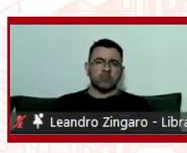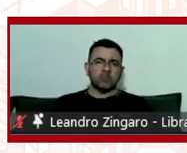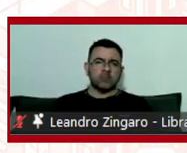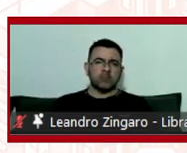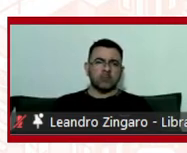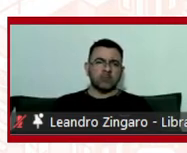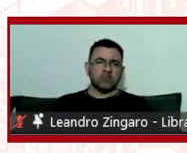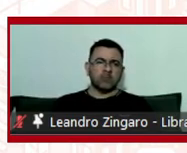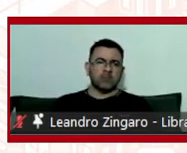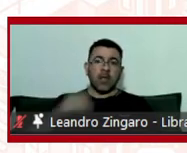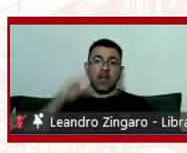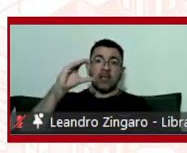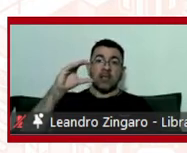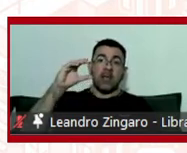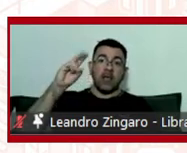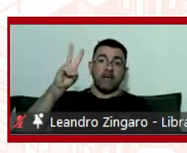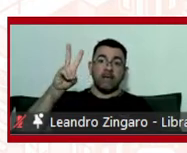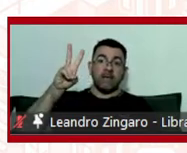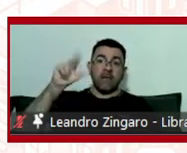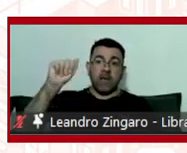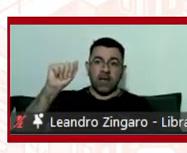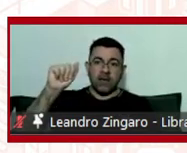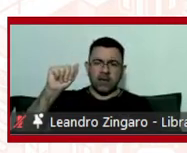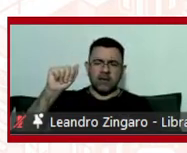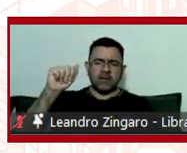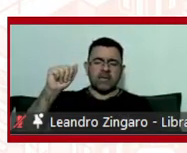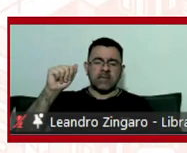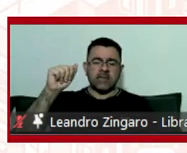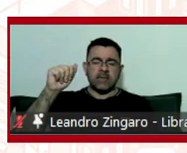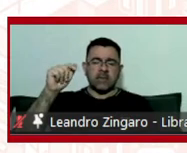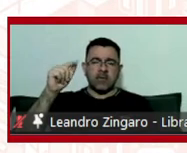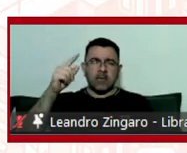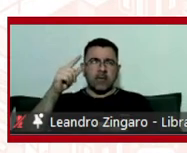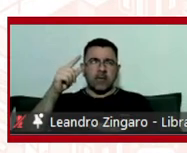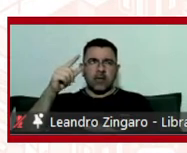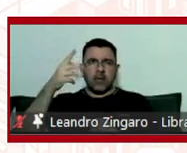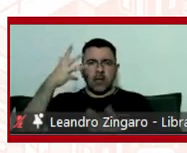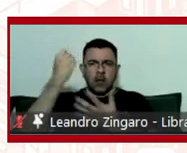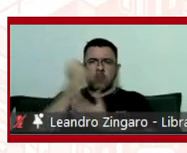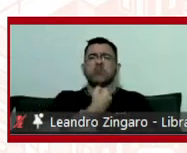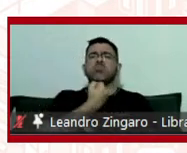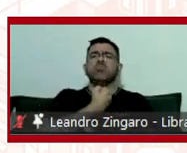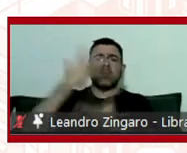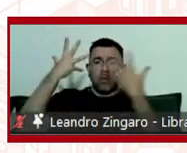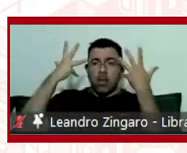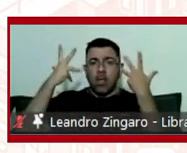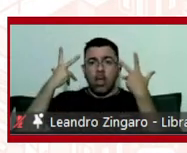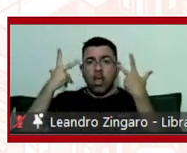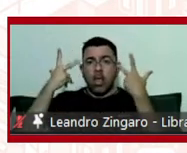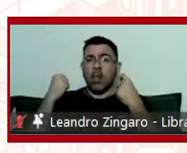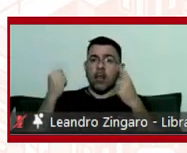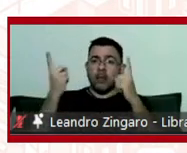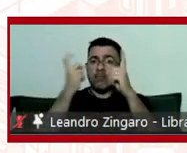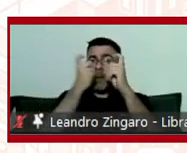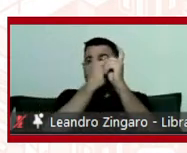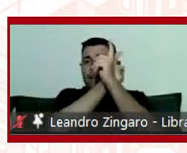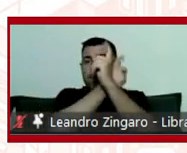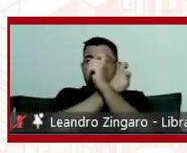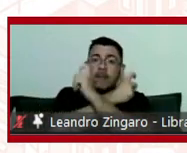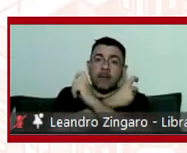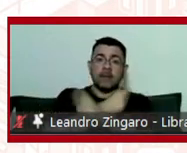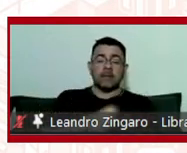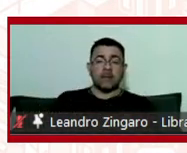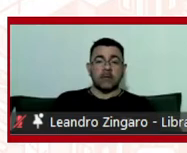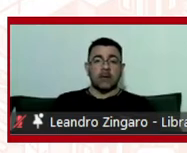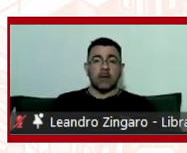administrar o volume de animais que estão na cidade né a gente tinha aqui 48 animais que estavam eh com uma média de